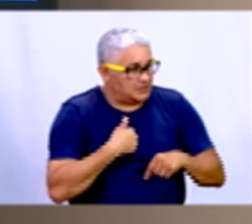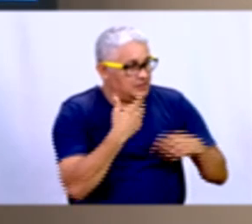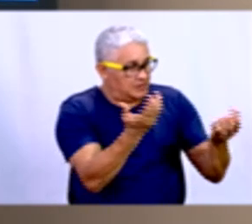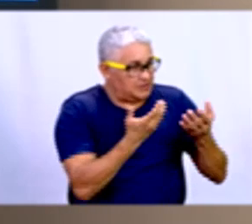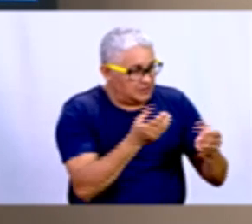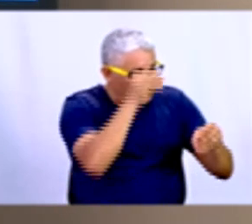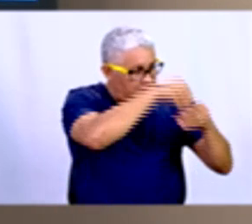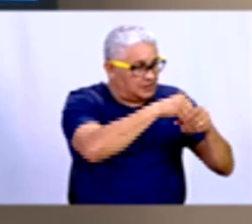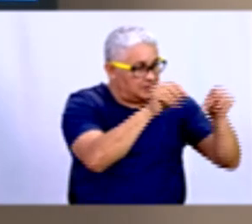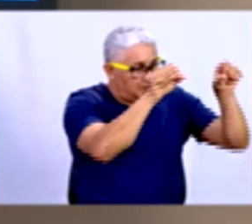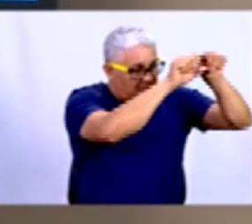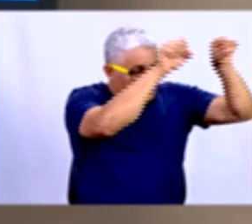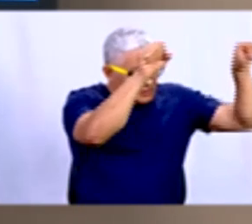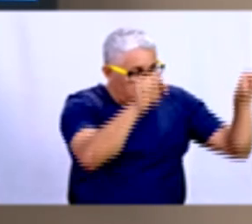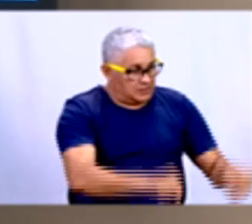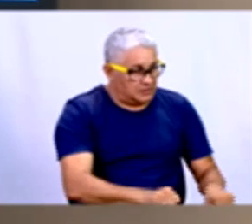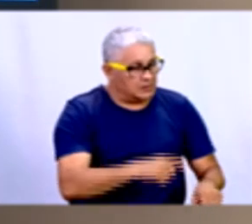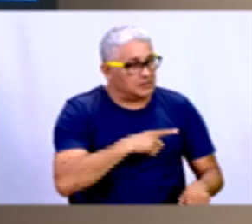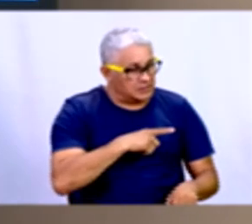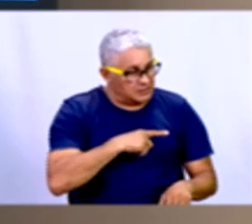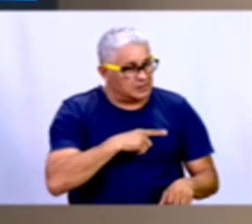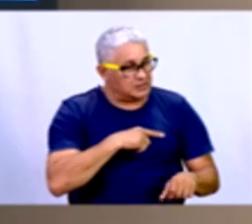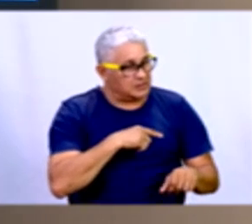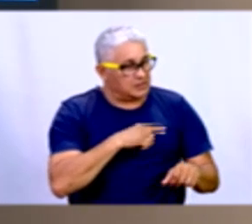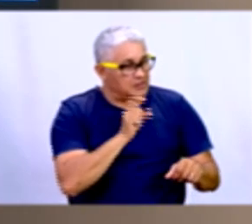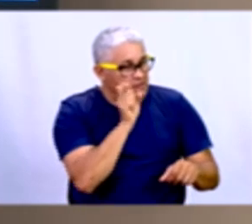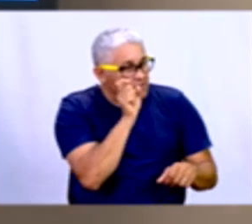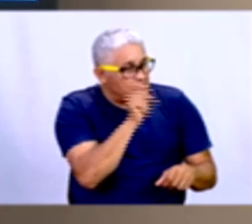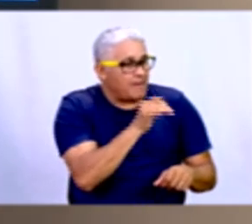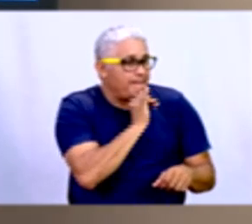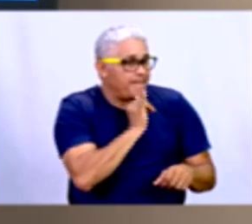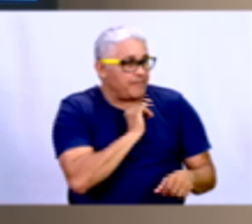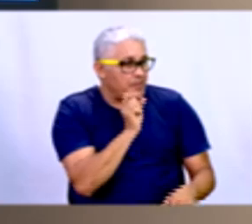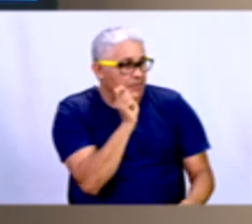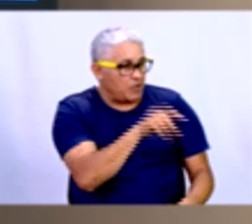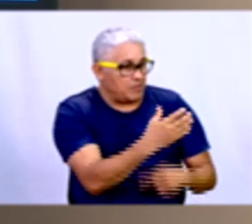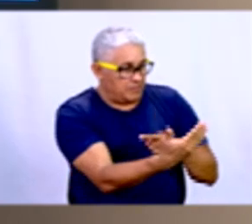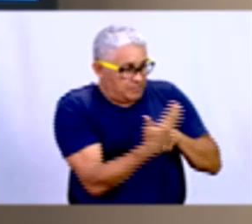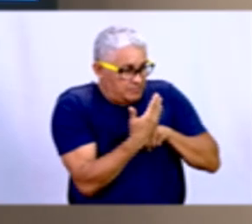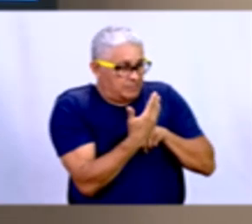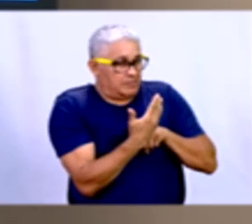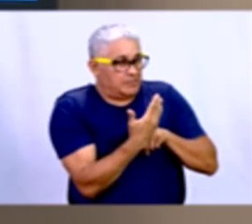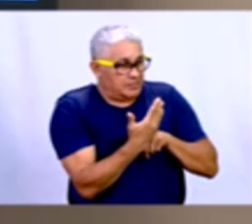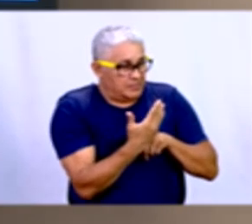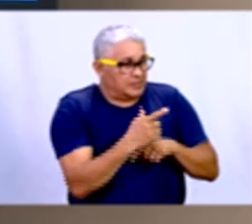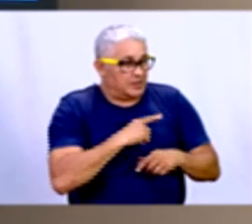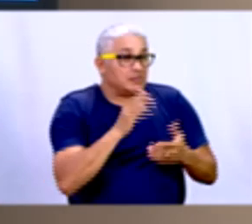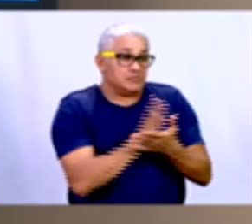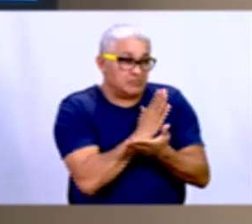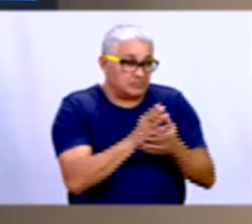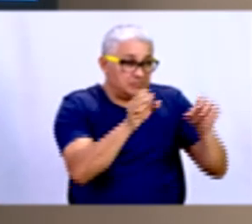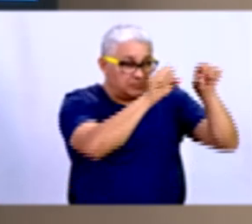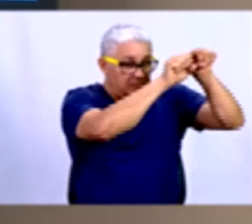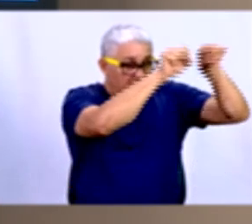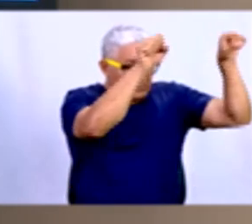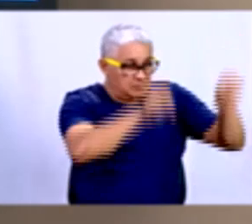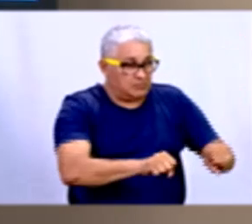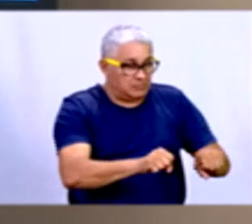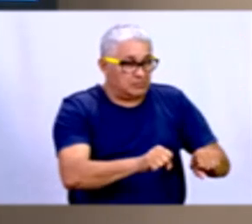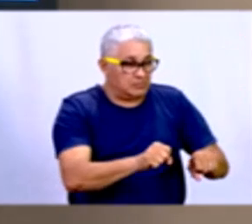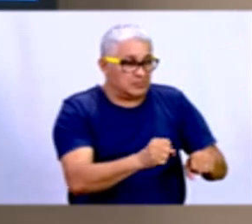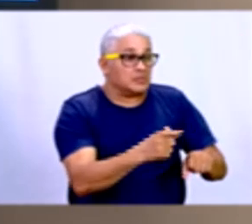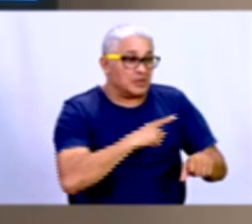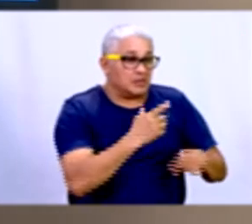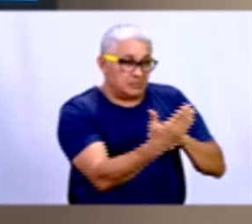ali dentro. Ele tem um botãozinho ali, por exemplo, para te ajudar. Alguns sistemas têm lá um ajuda, né?